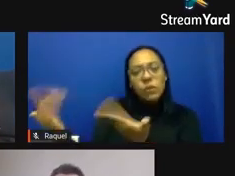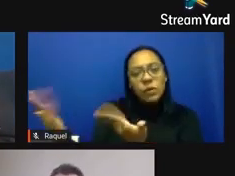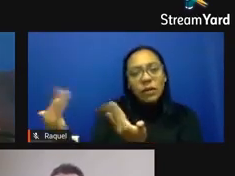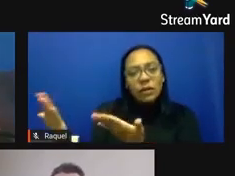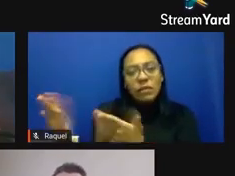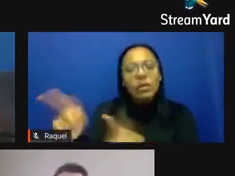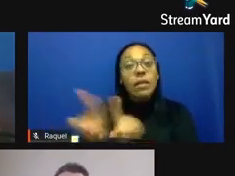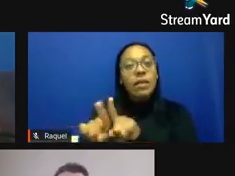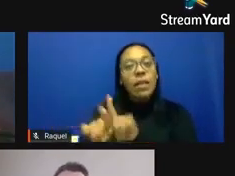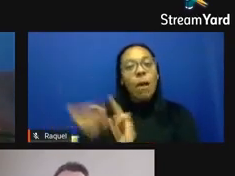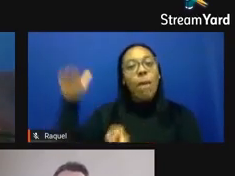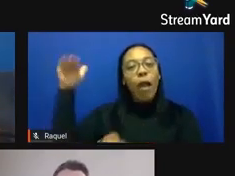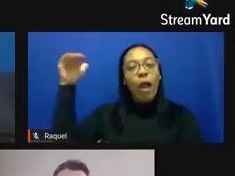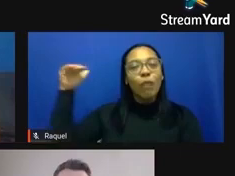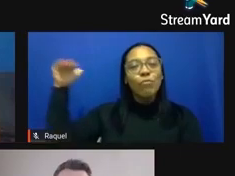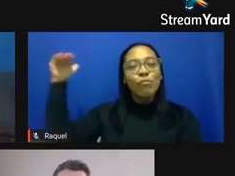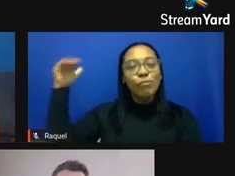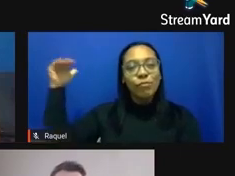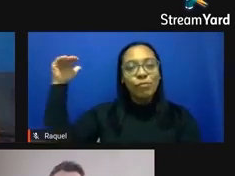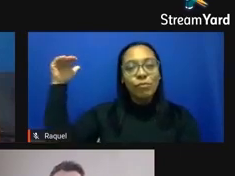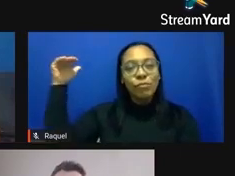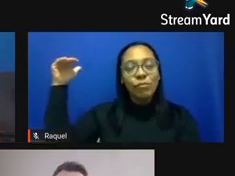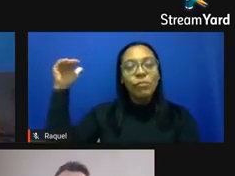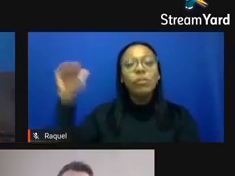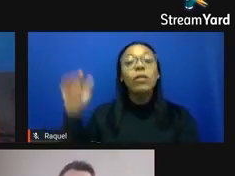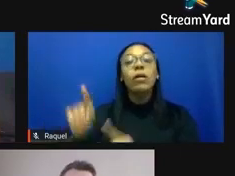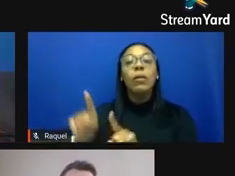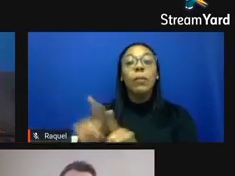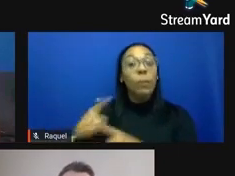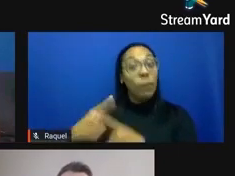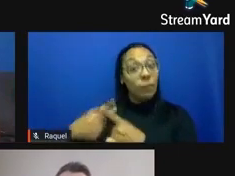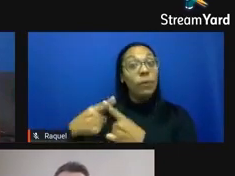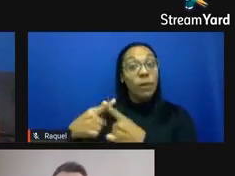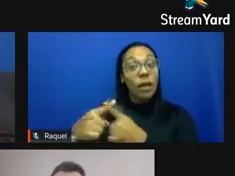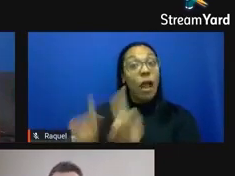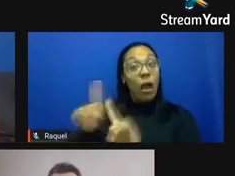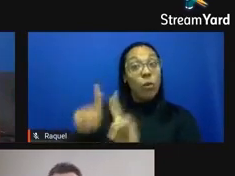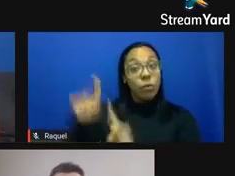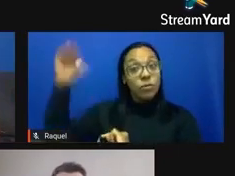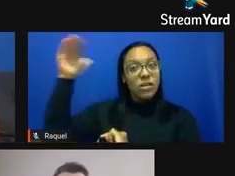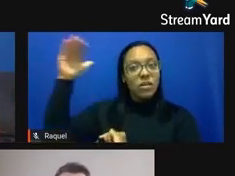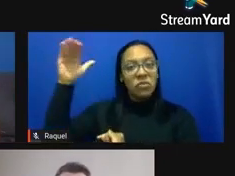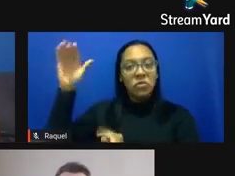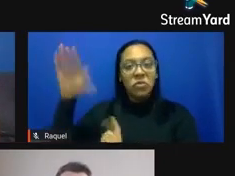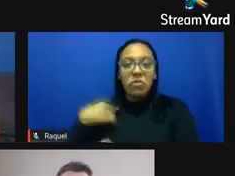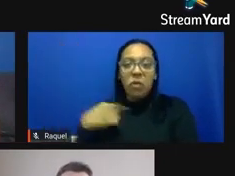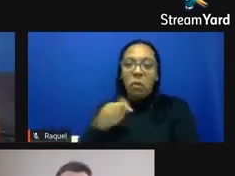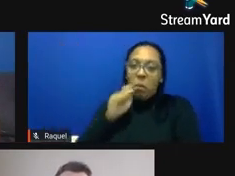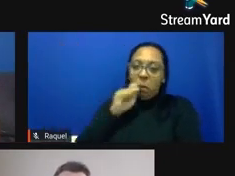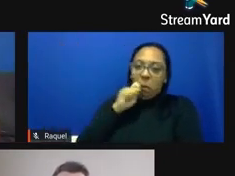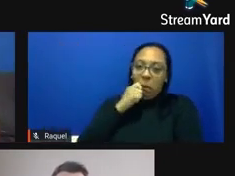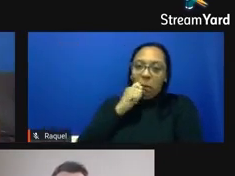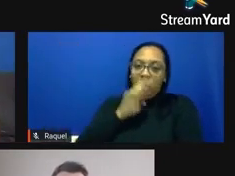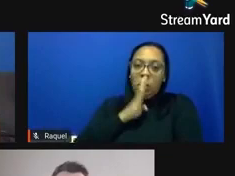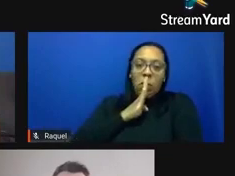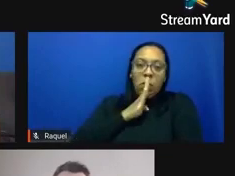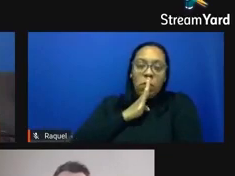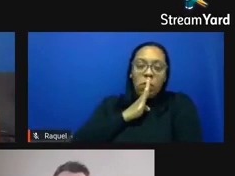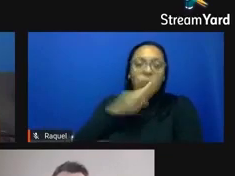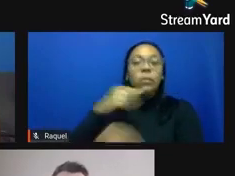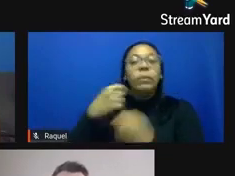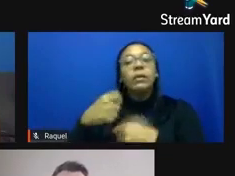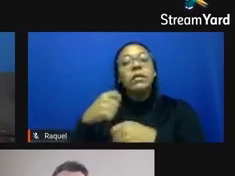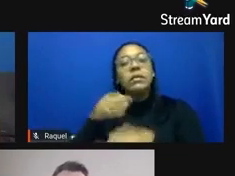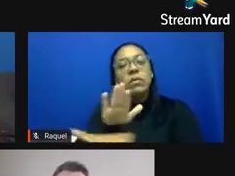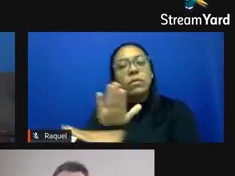são aqueles que vão se omitir, muitas vezes, lamentavelmente, ou aqueles que precisam de ajuda, porque